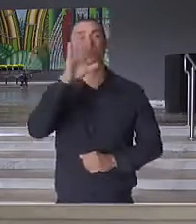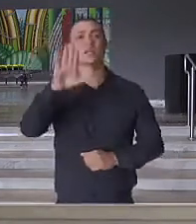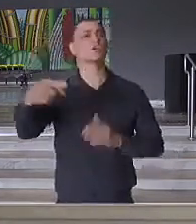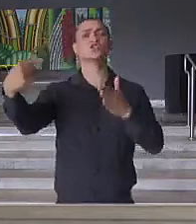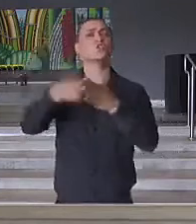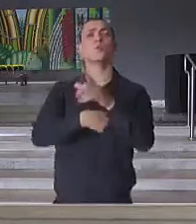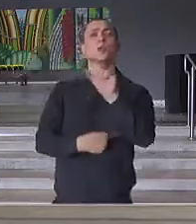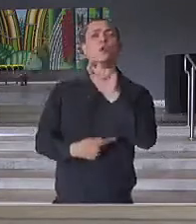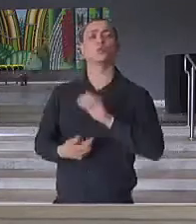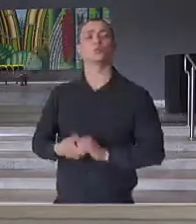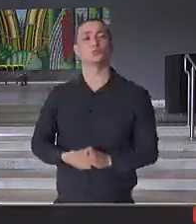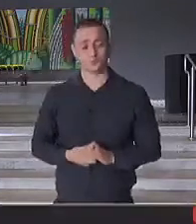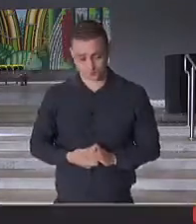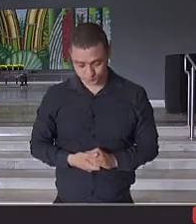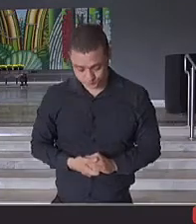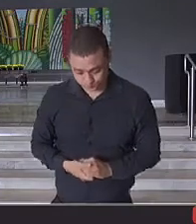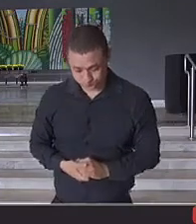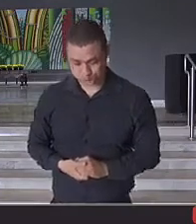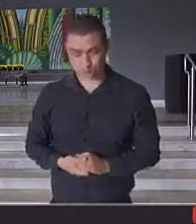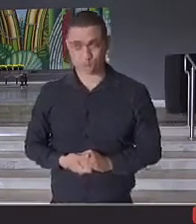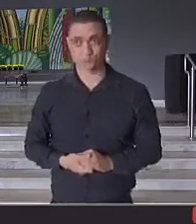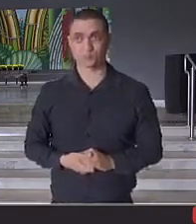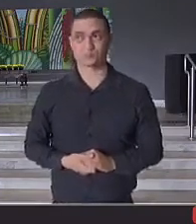Sua pergunta, por favor.